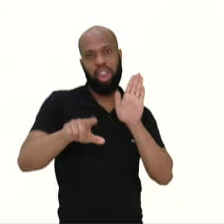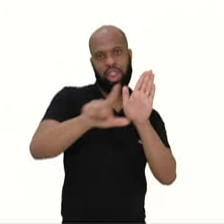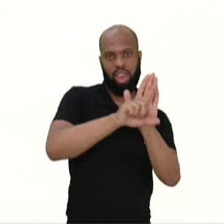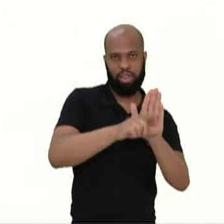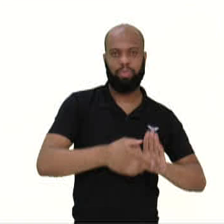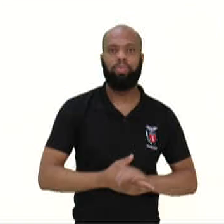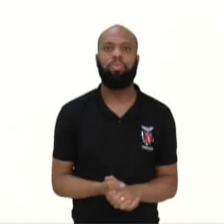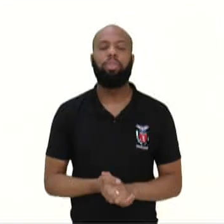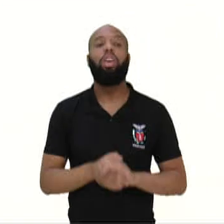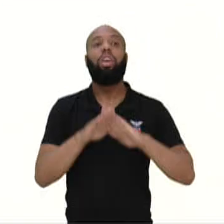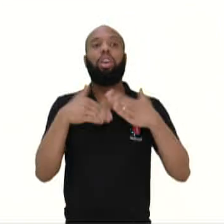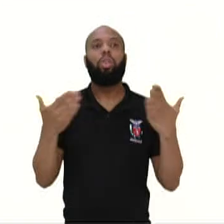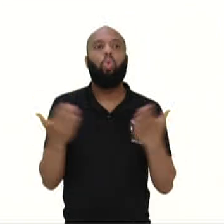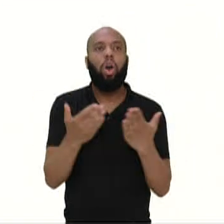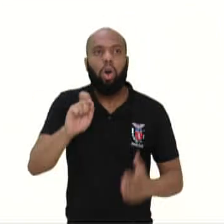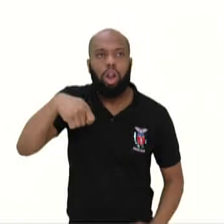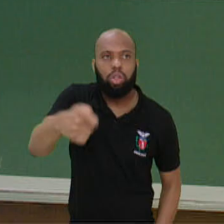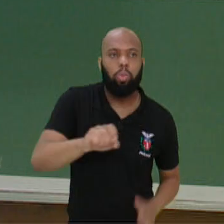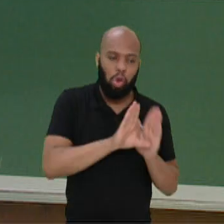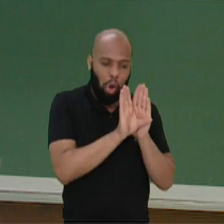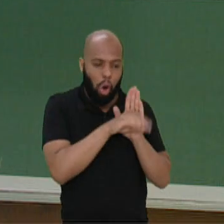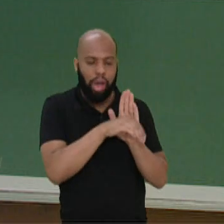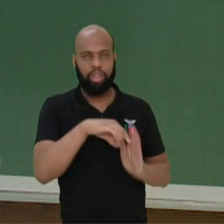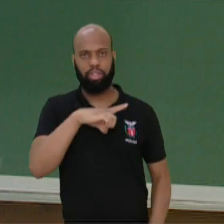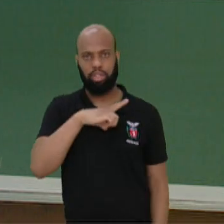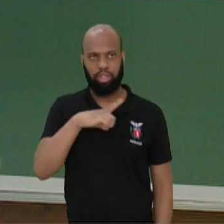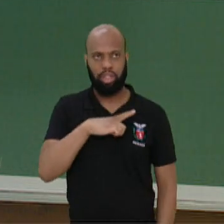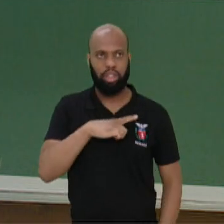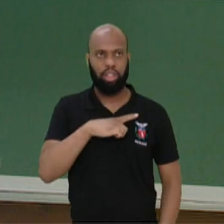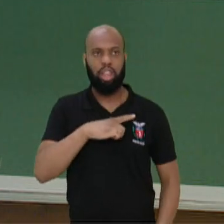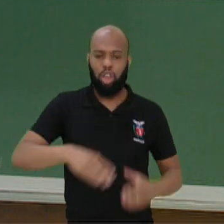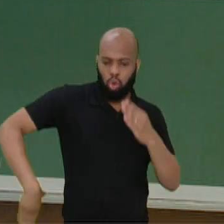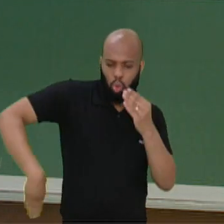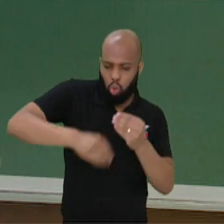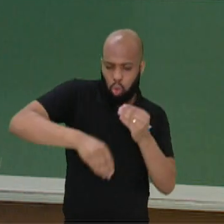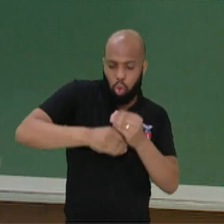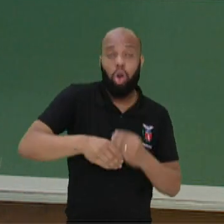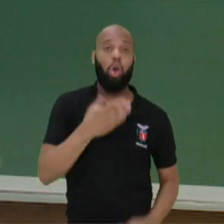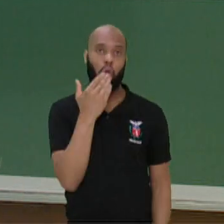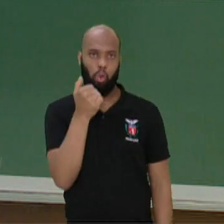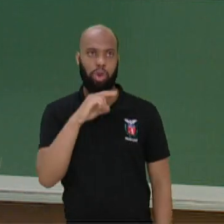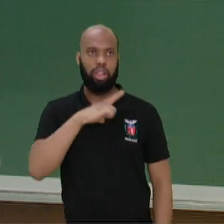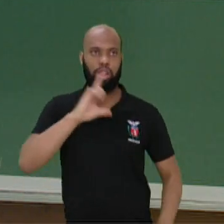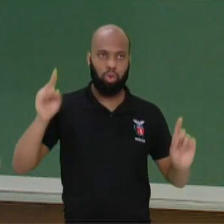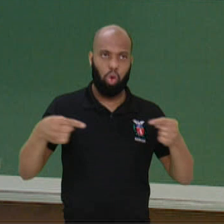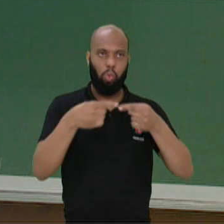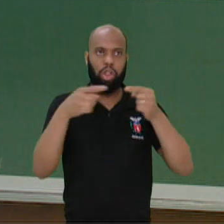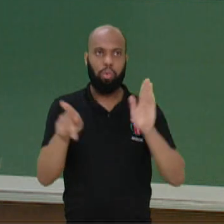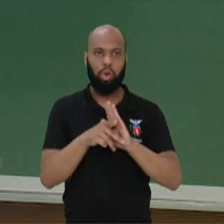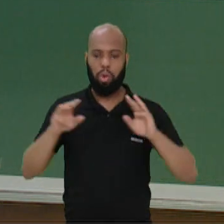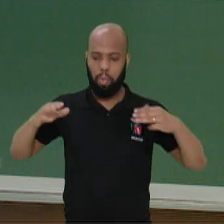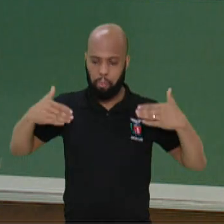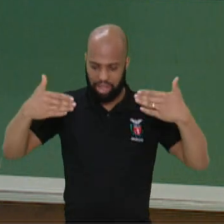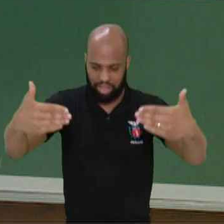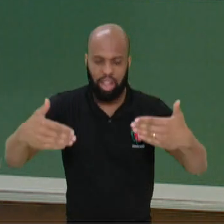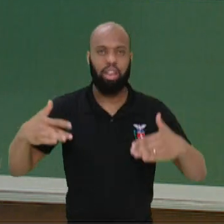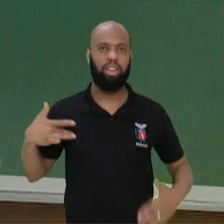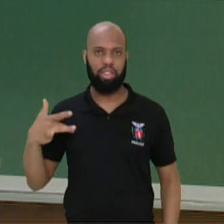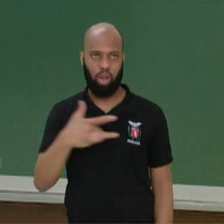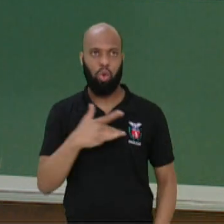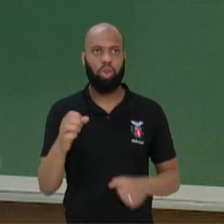E agora vamos falar um pouco sobre os conceitos. Suplementos alimentares. Então, de acordo com o Ministério da Saúde,